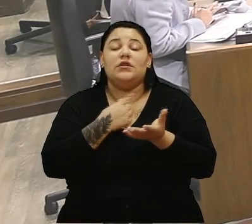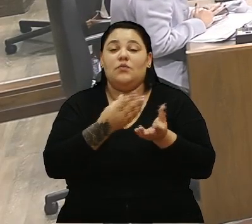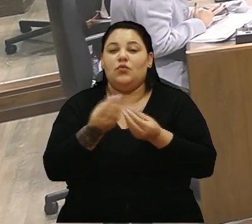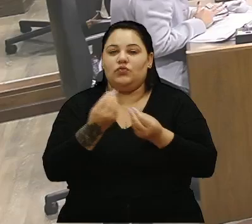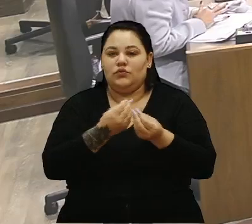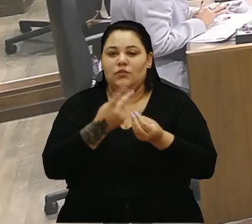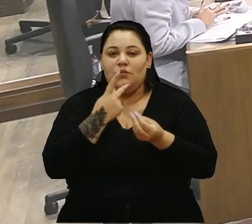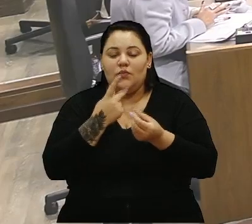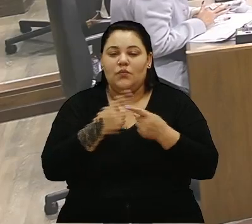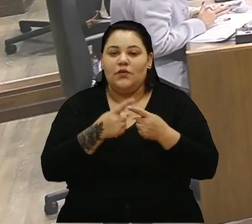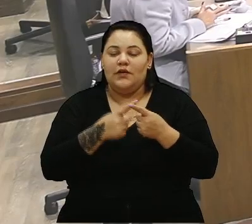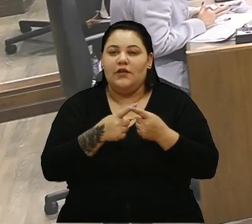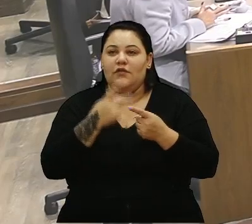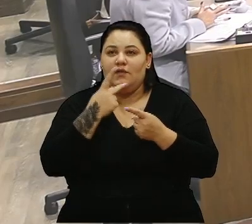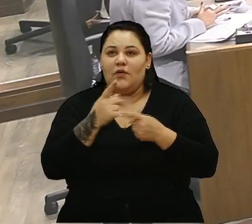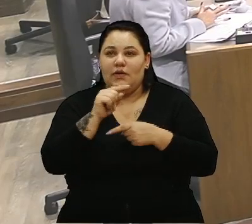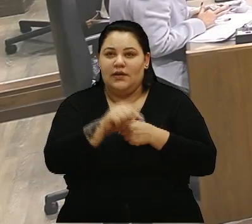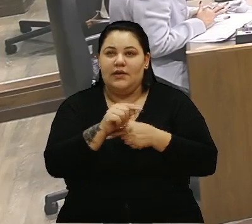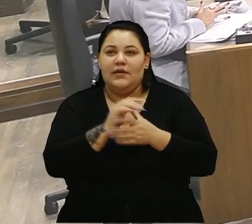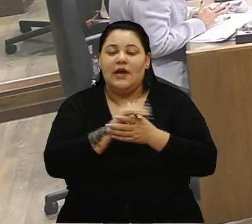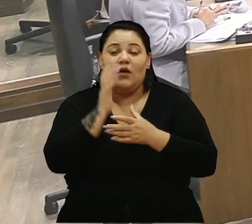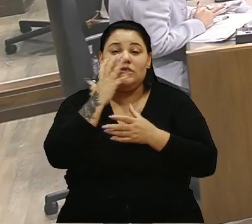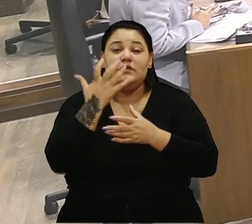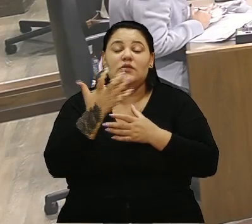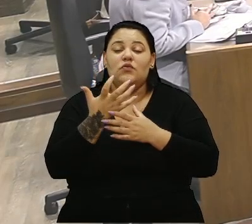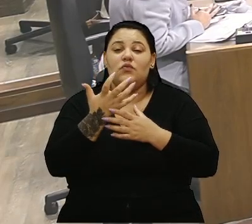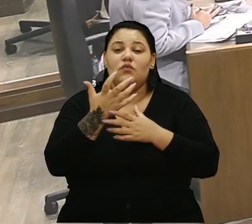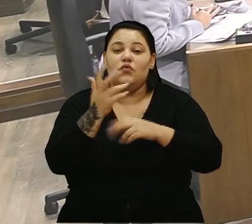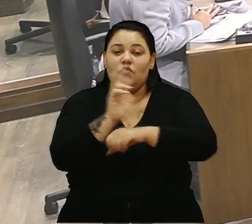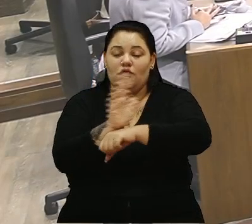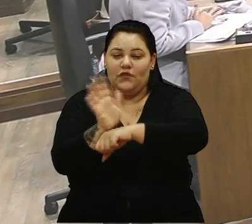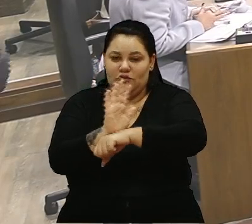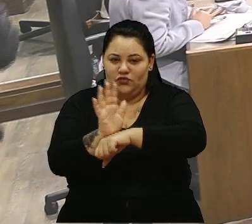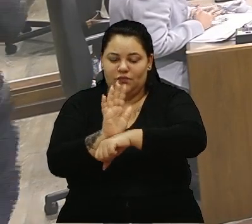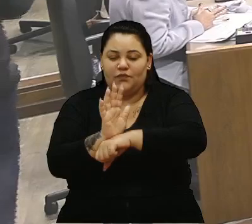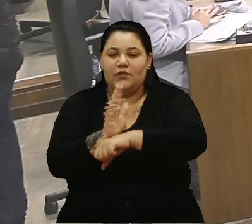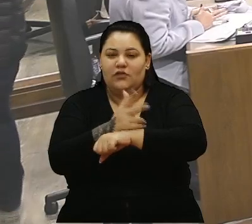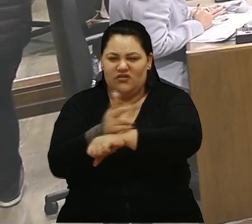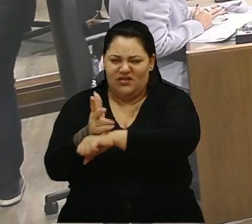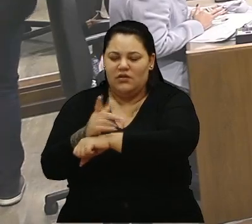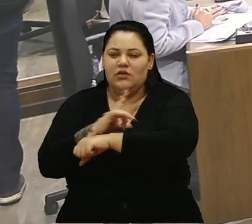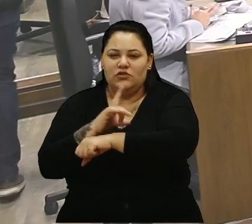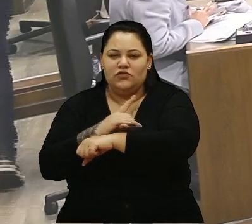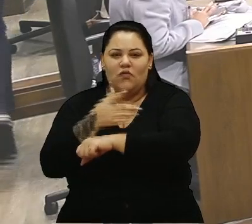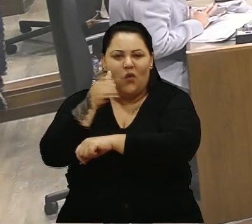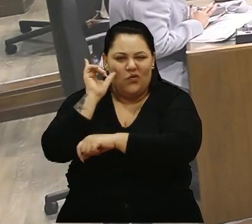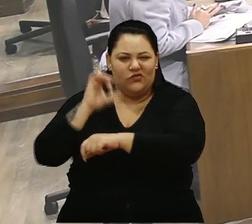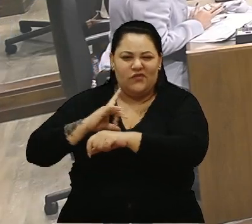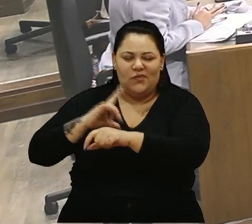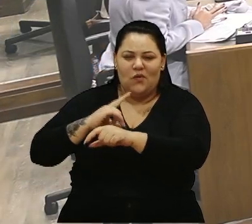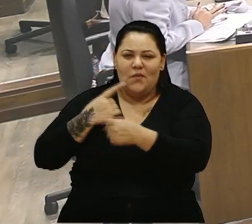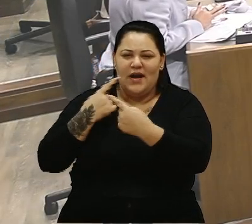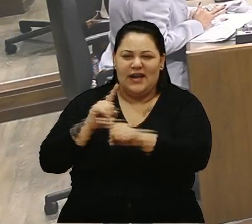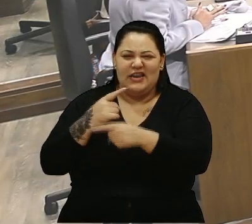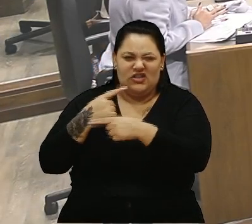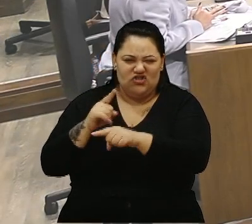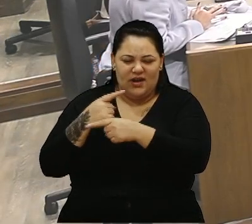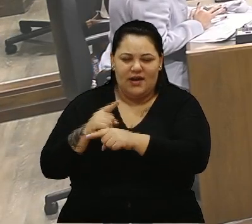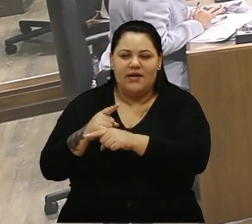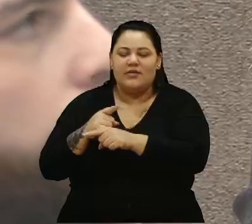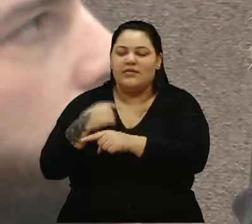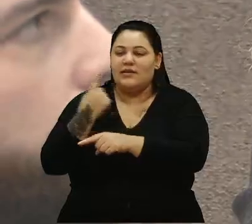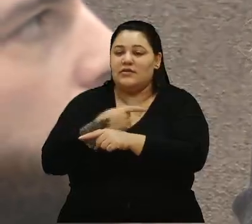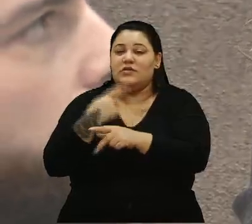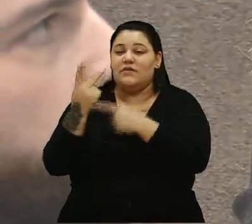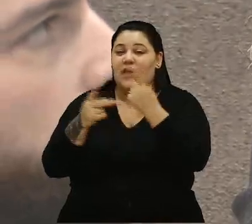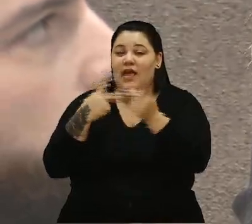nessa casa, quando aconteceu o vídeo, inclusive ontem tivemos algumas críticas às nossas falas, nós em